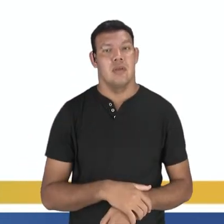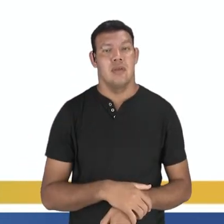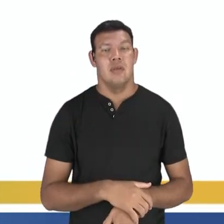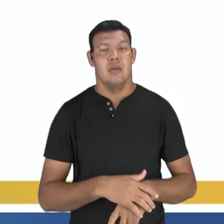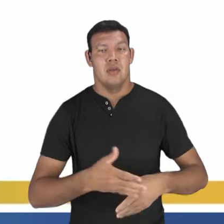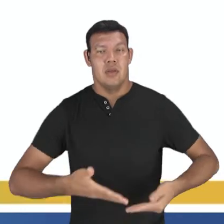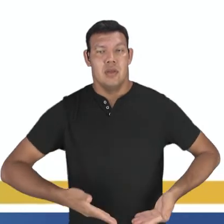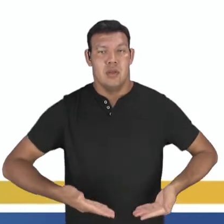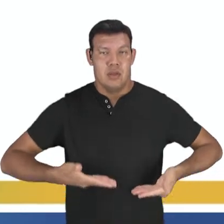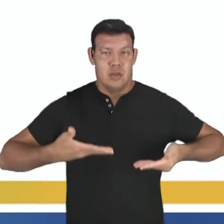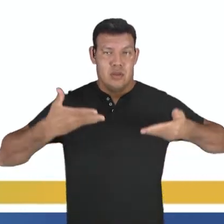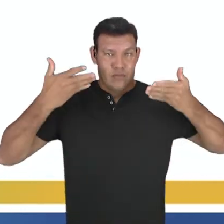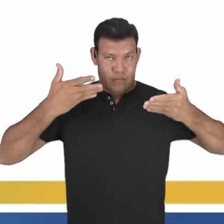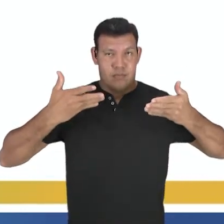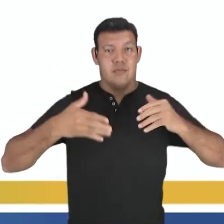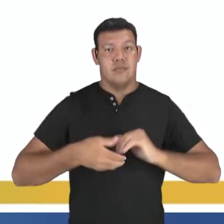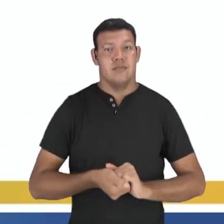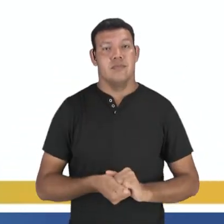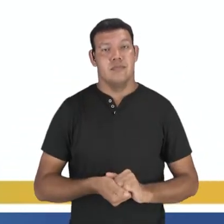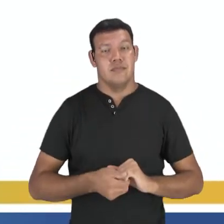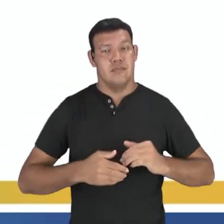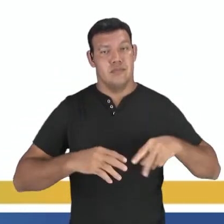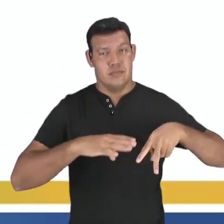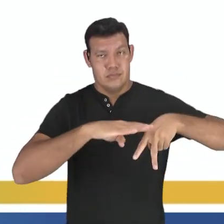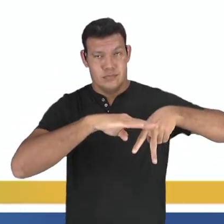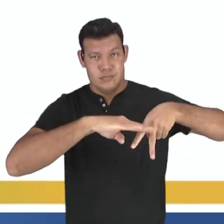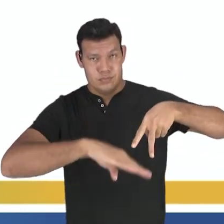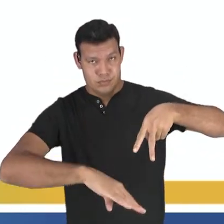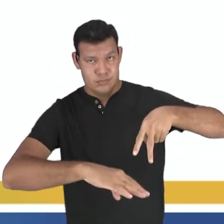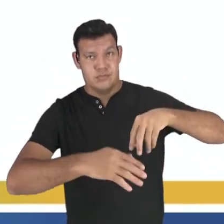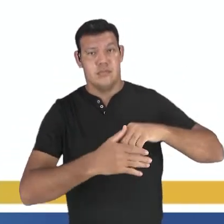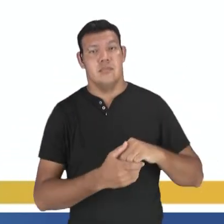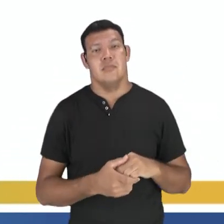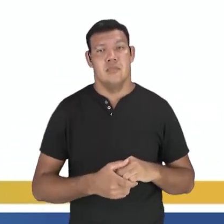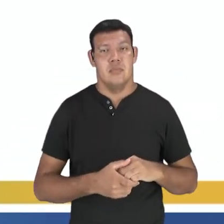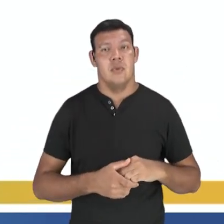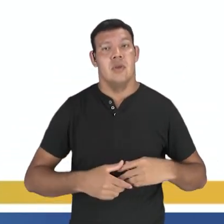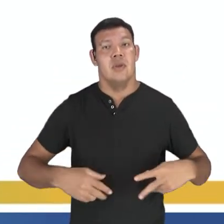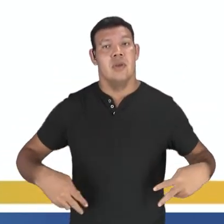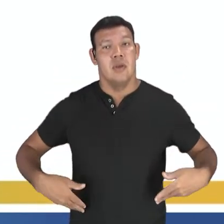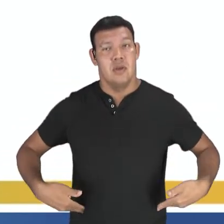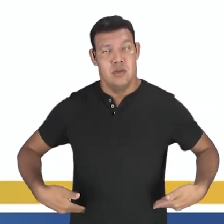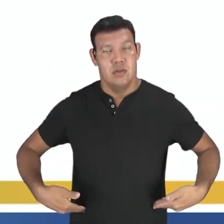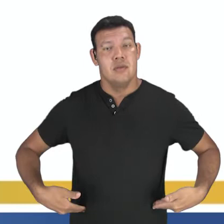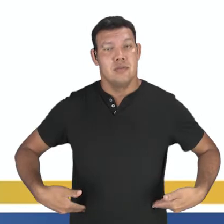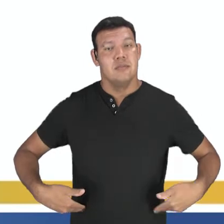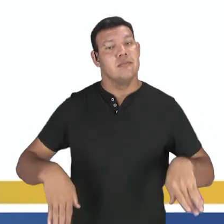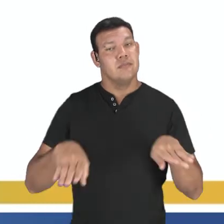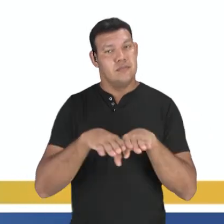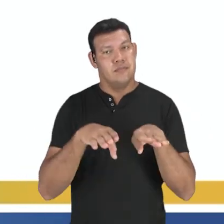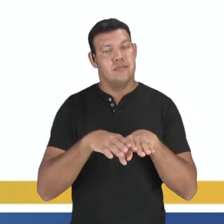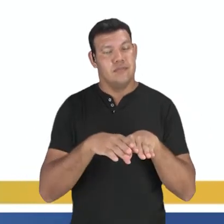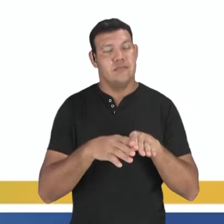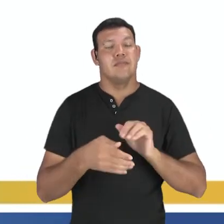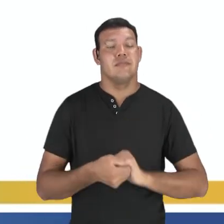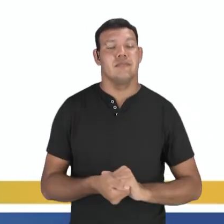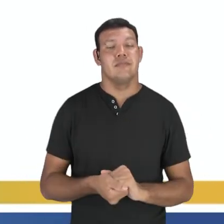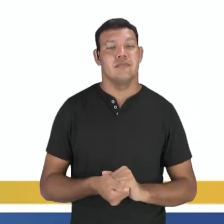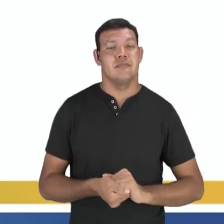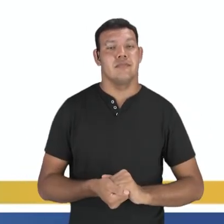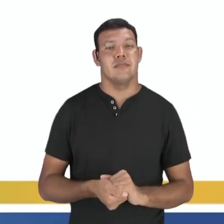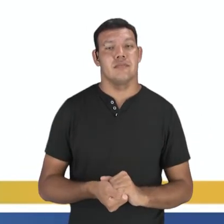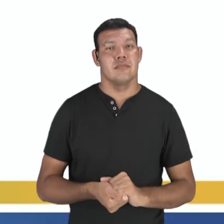membros superiores, inferiores, pela cintura escapular e também pela cintura pélvica.